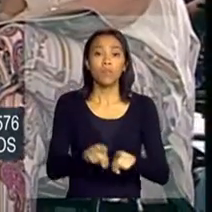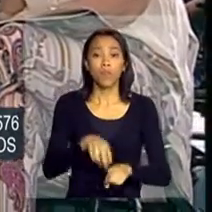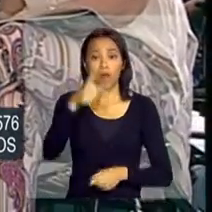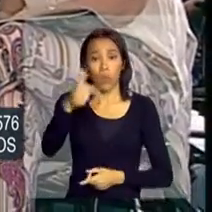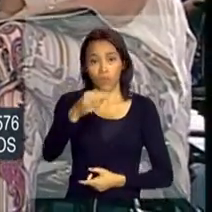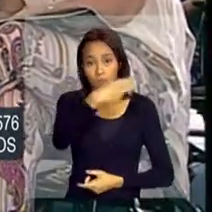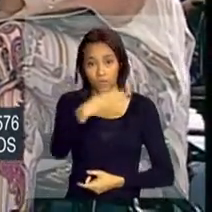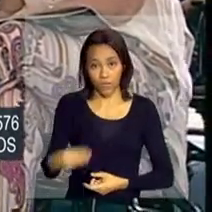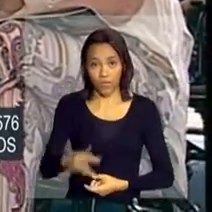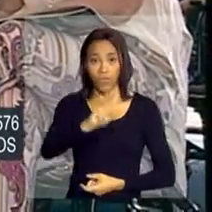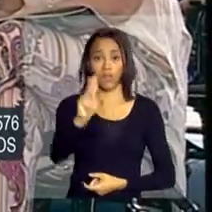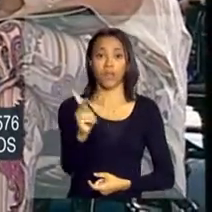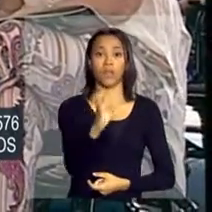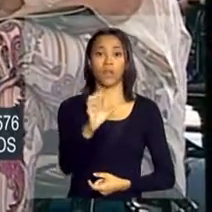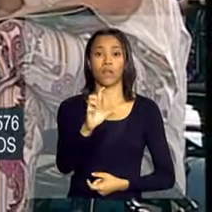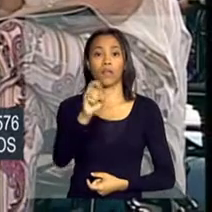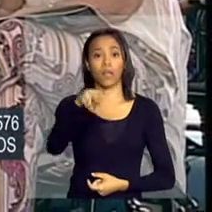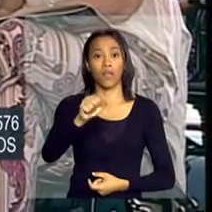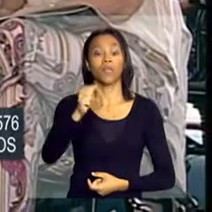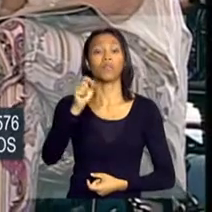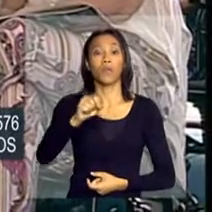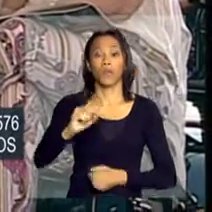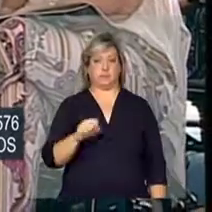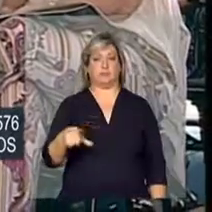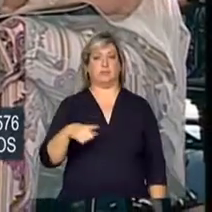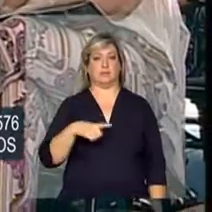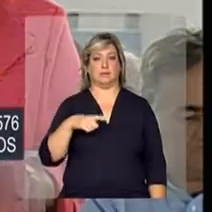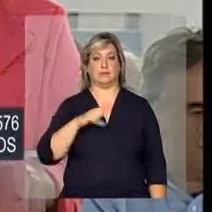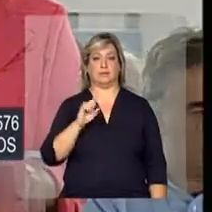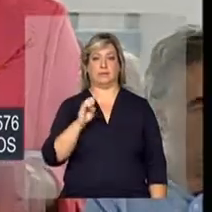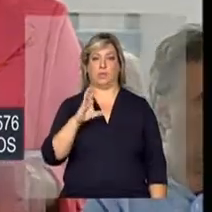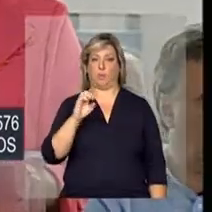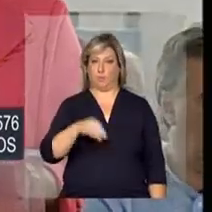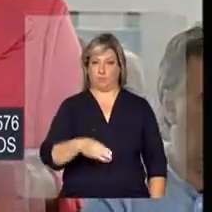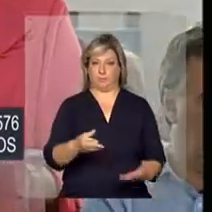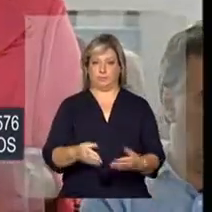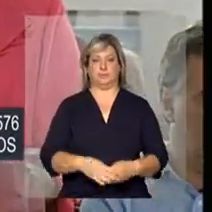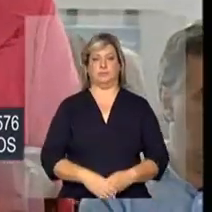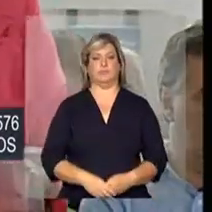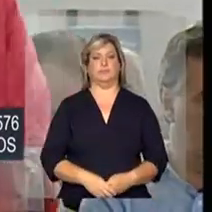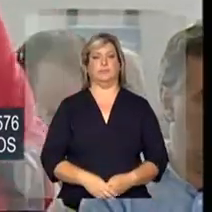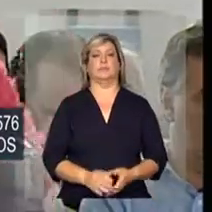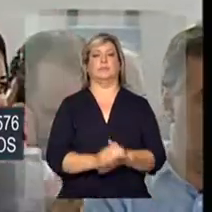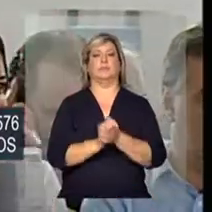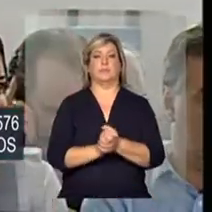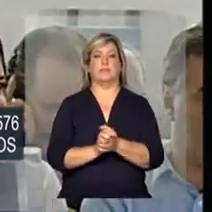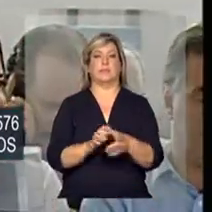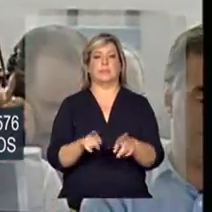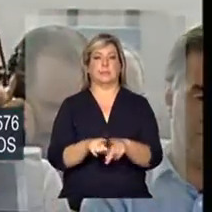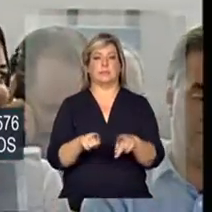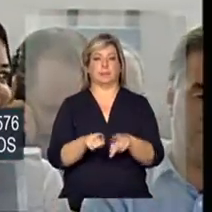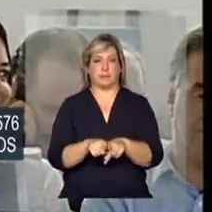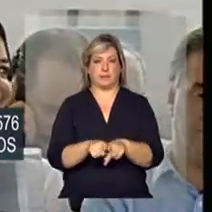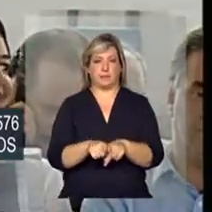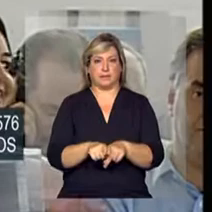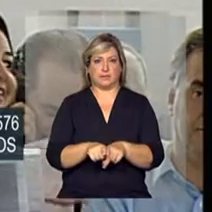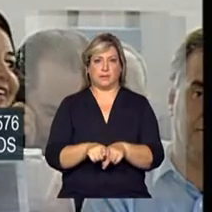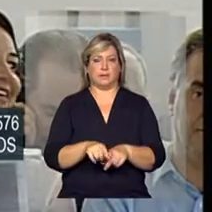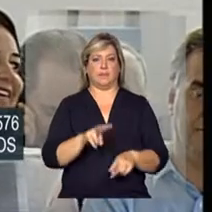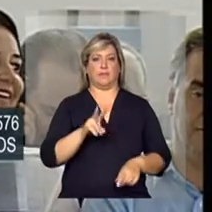Helena Chagas, da Comunicação Social. Quero cumprimentar também